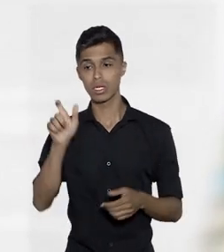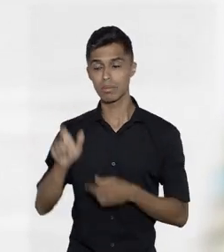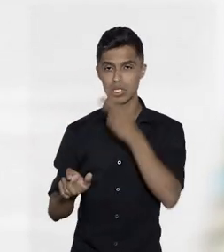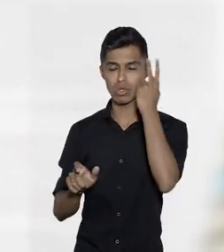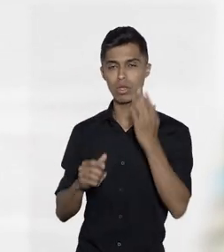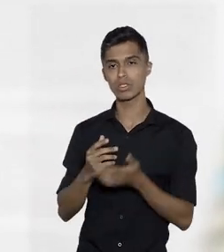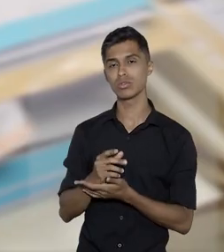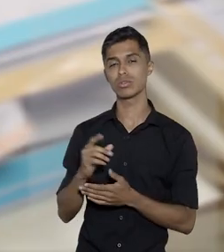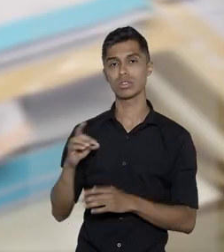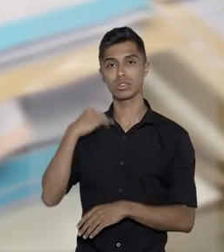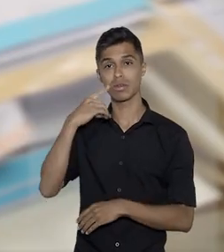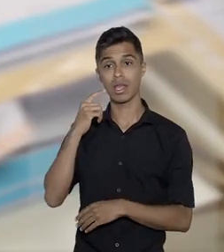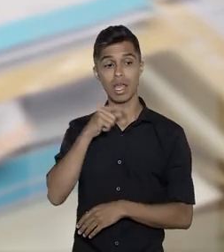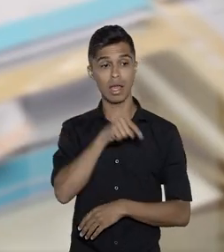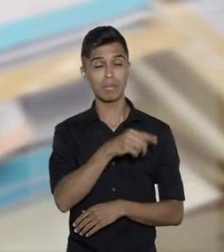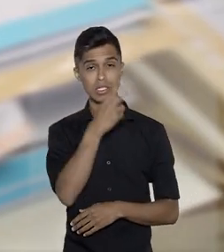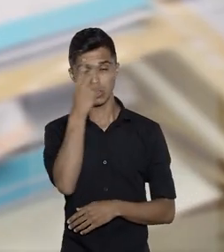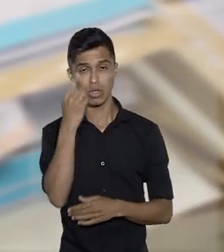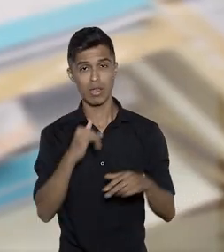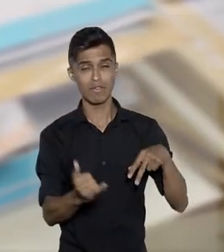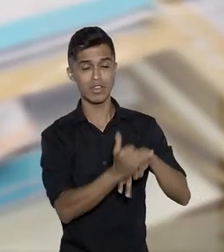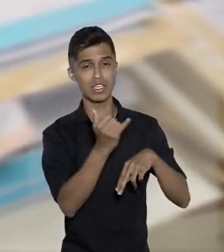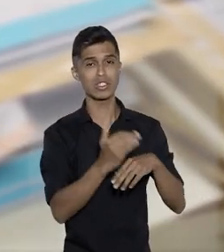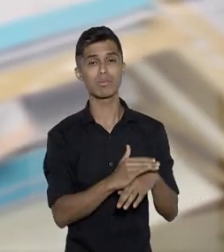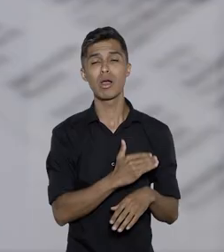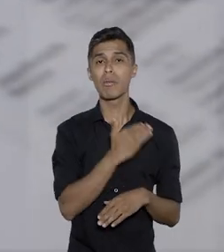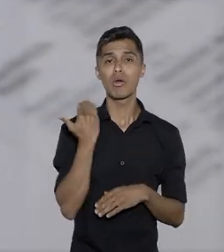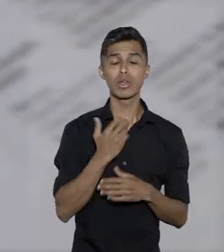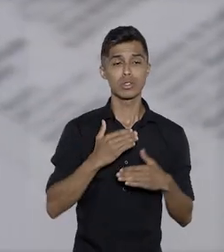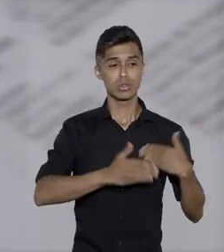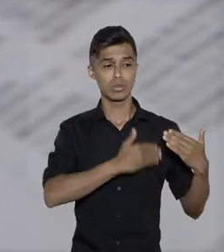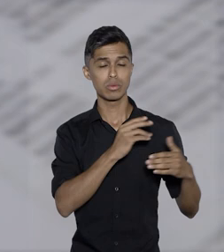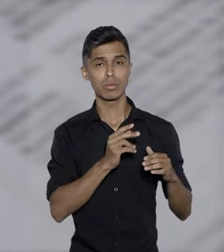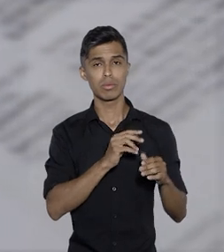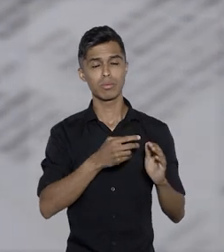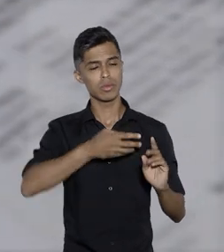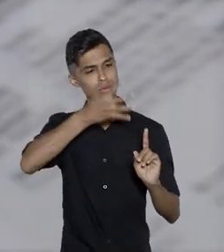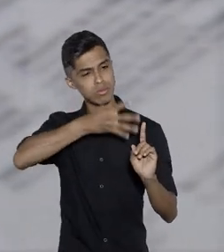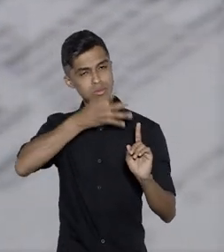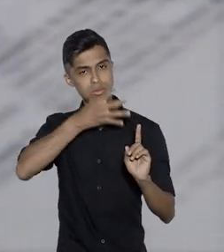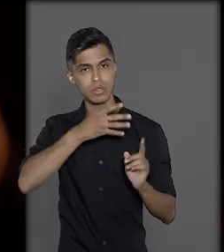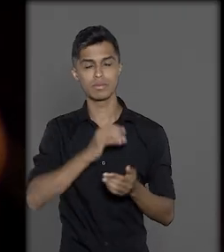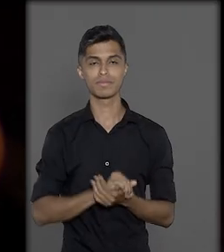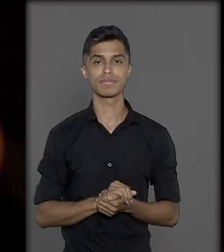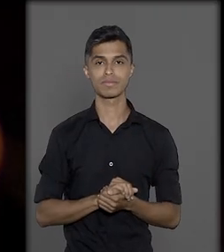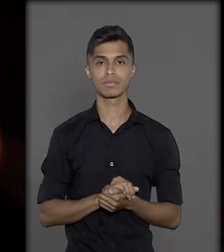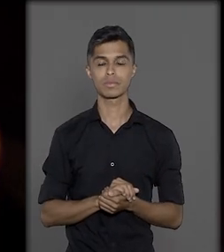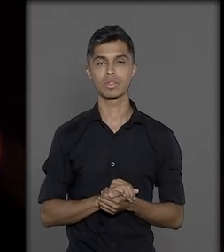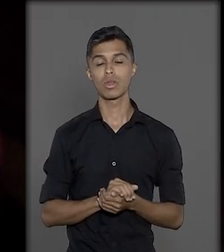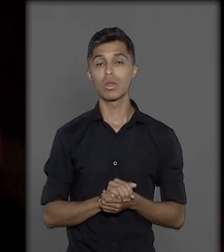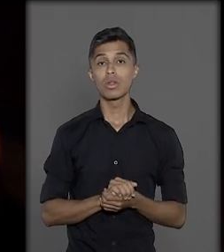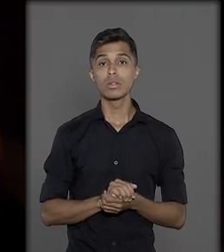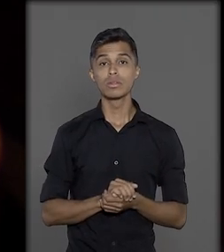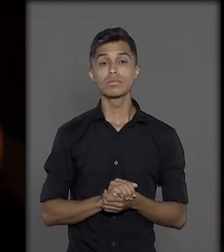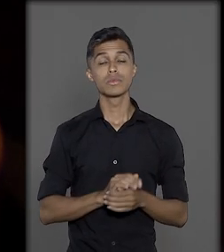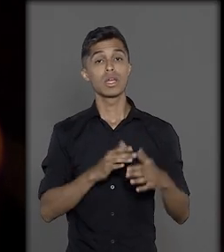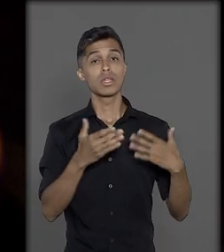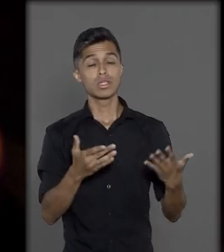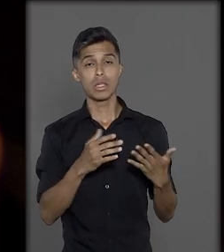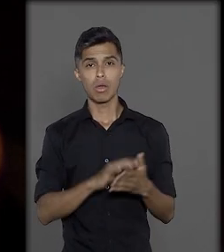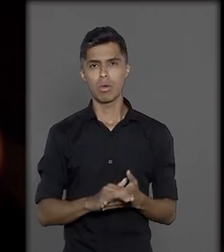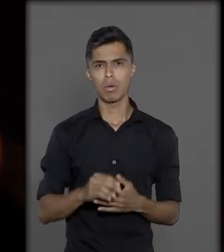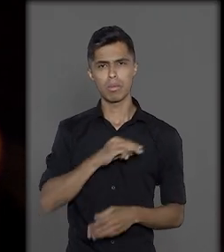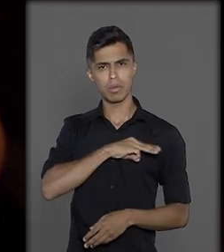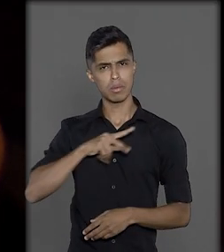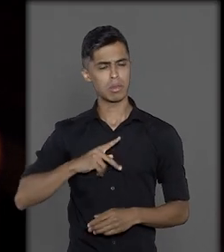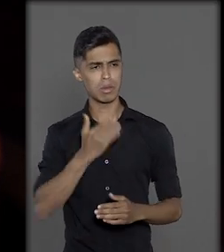quem era o advogado a suposta vítima morreu ao longo do período das investigações o Ministério Público pediu que